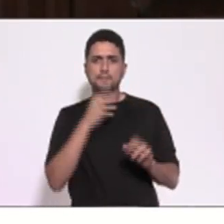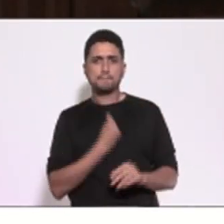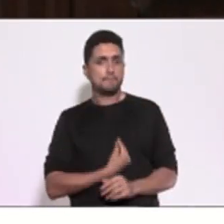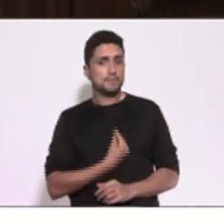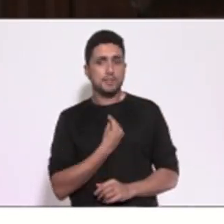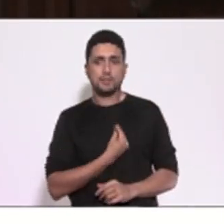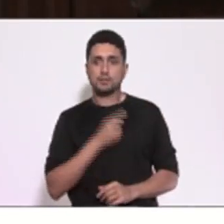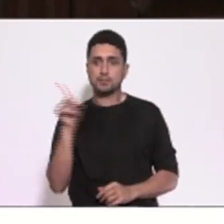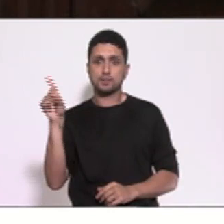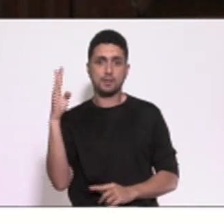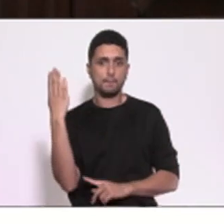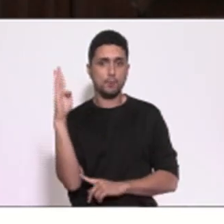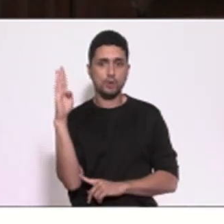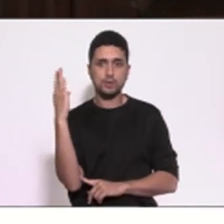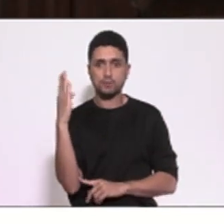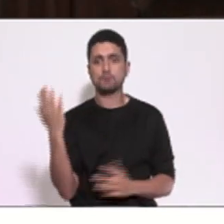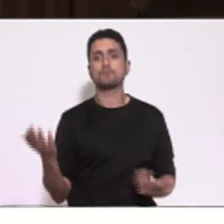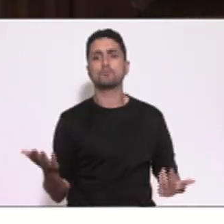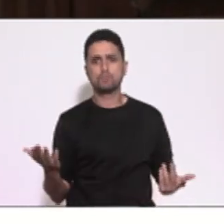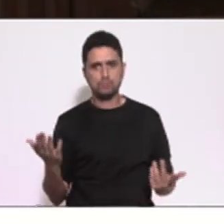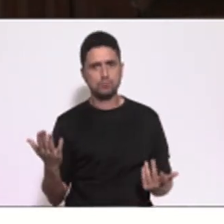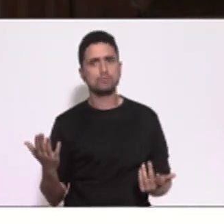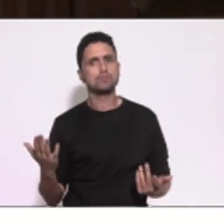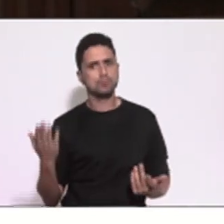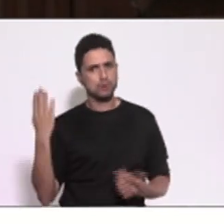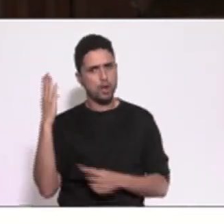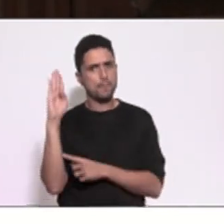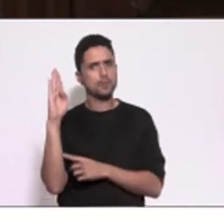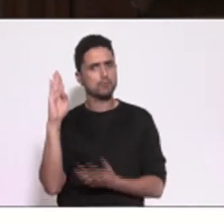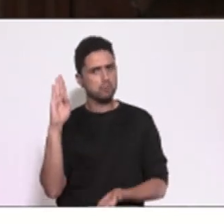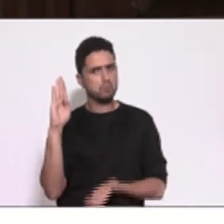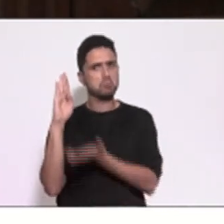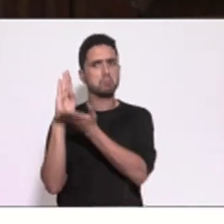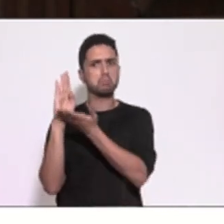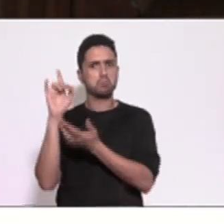de Botafogo. Ele é um respirador.